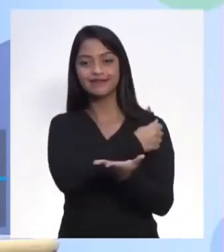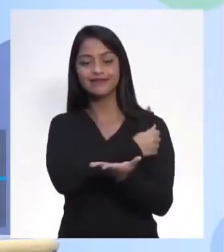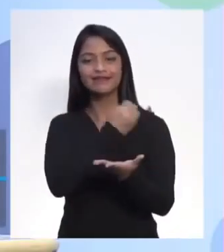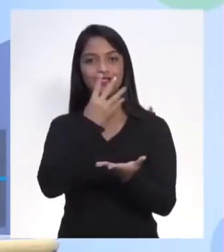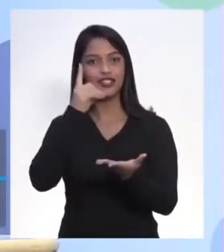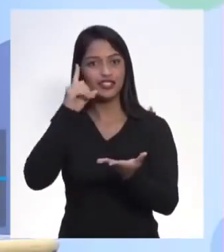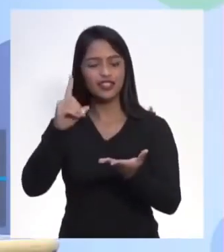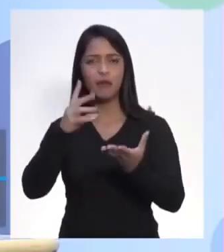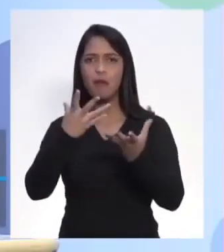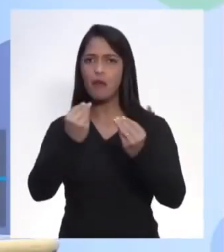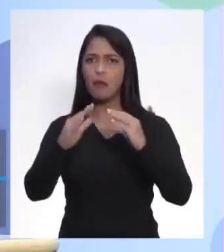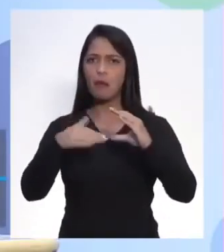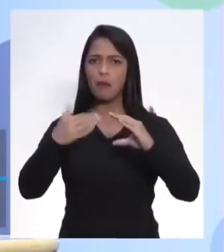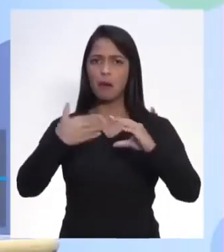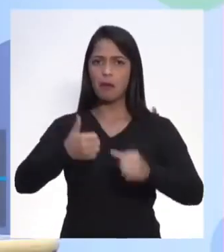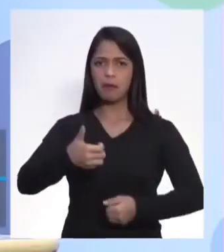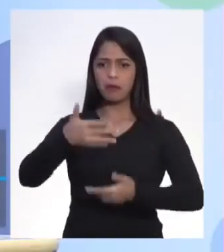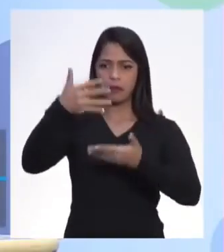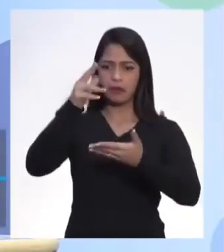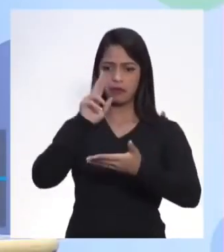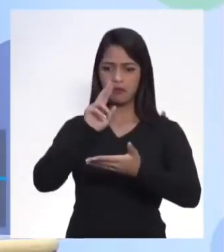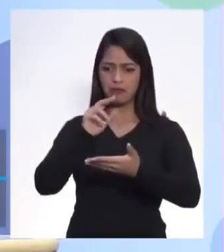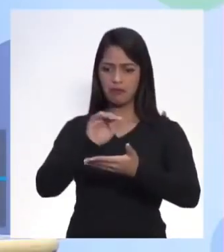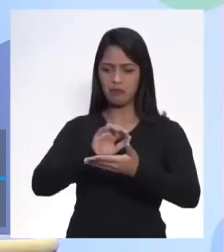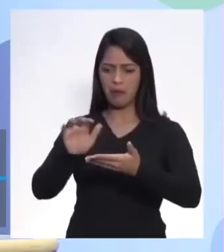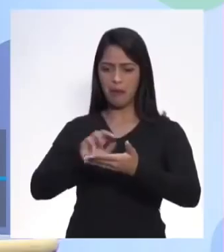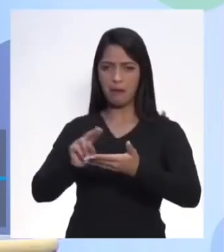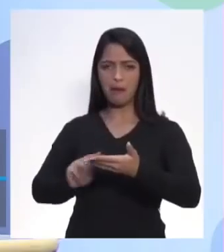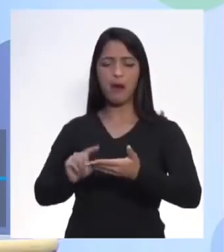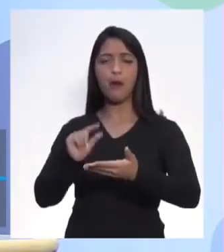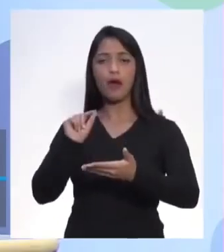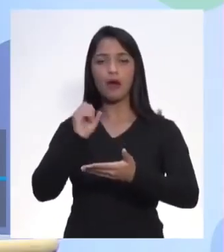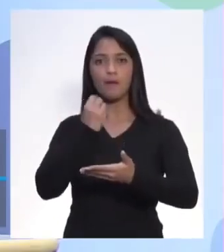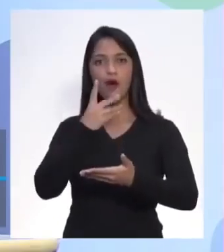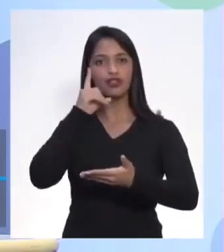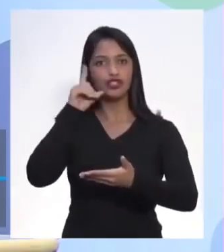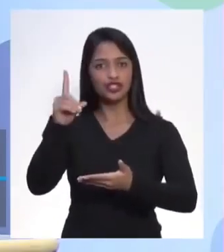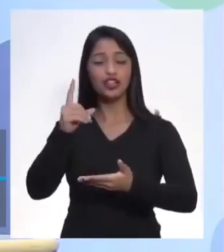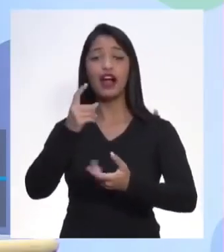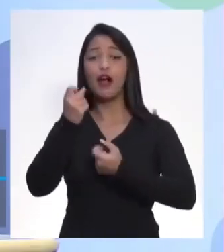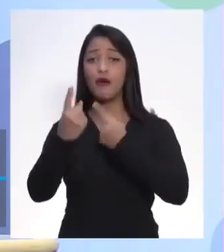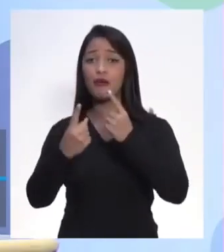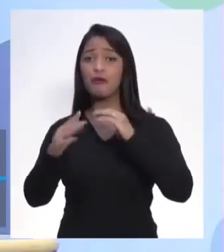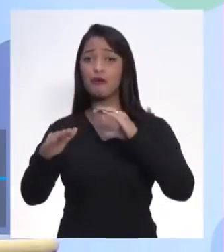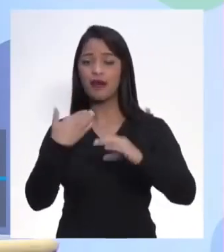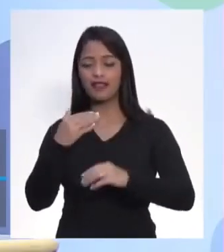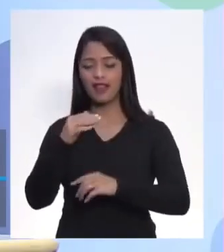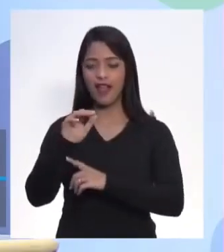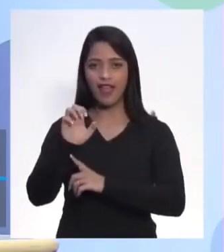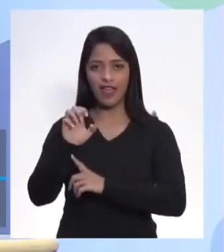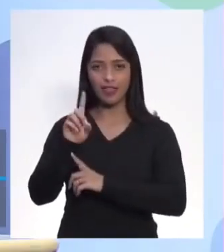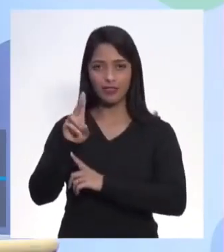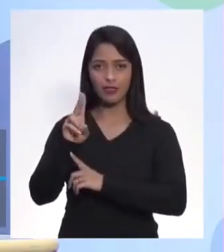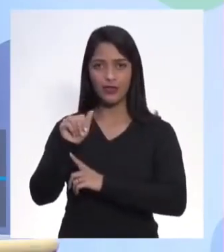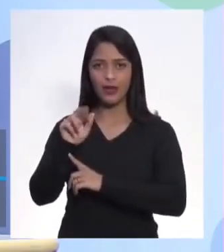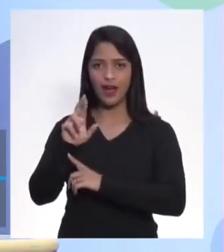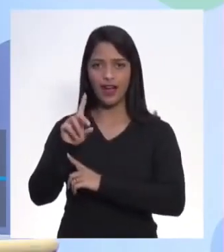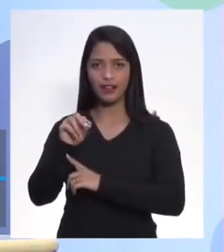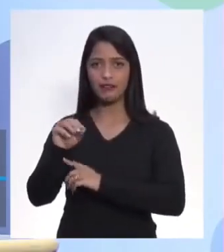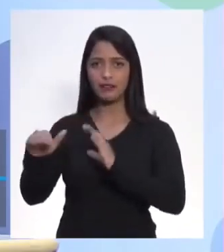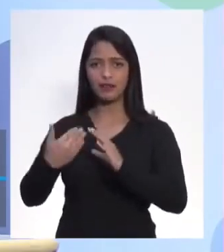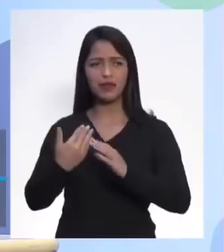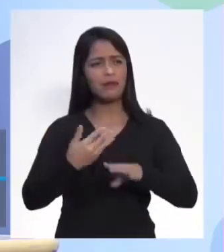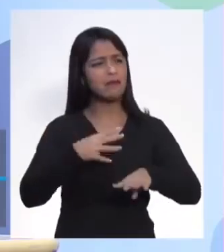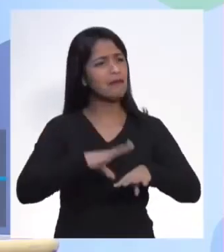dias aqui no chat, o Eduardo. Não, matemática não, Eduardo. Sim, matemática sim, porque ela também é